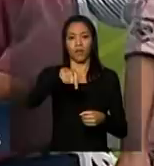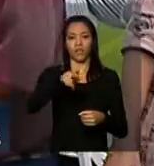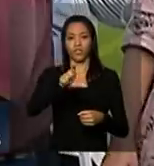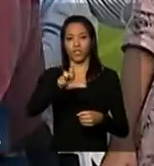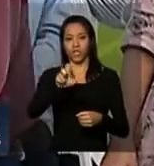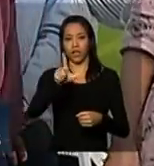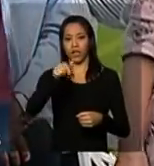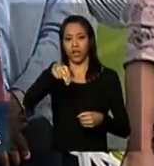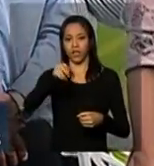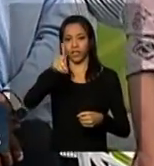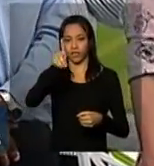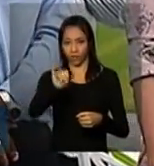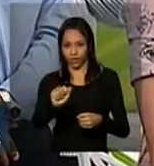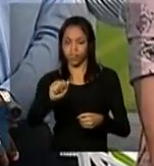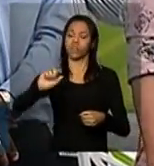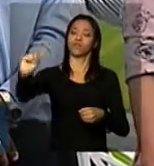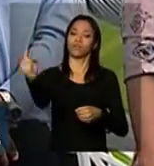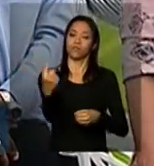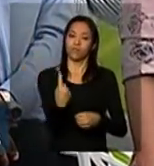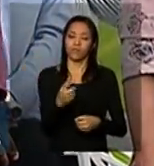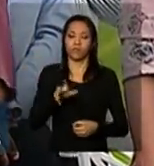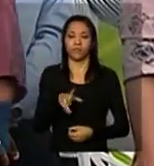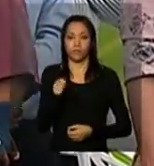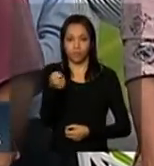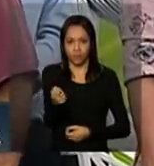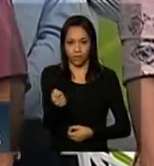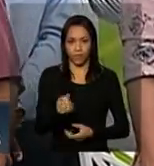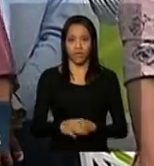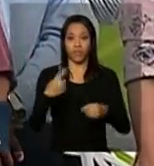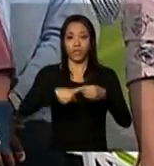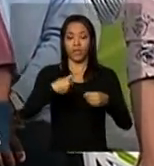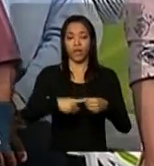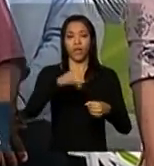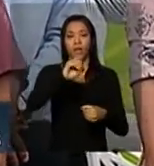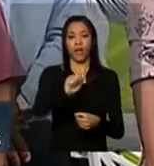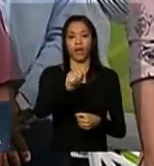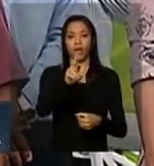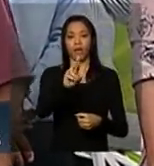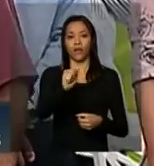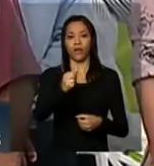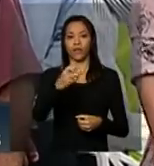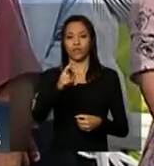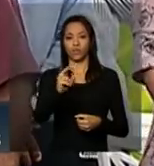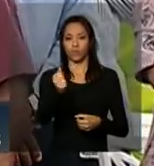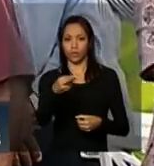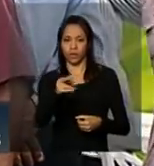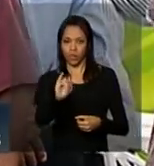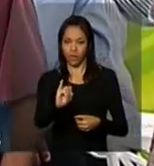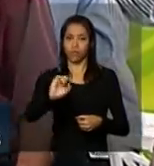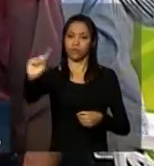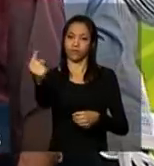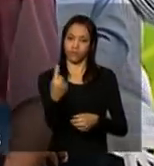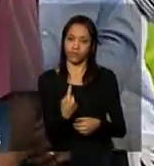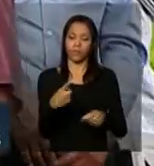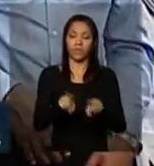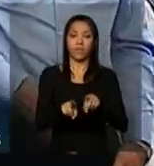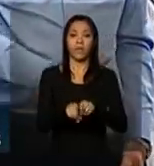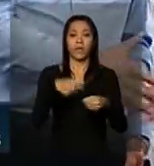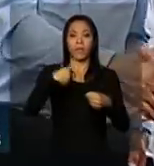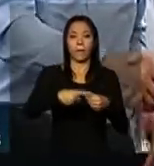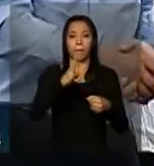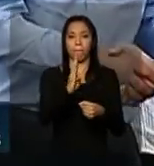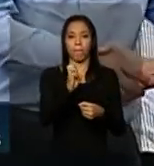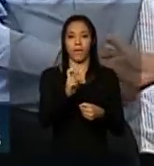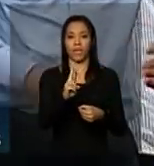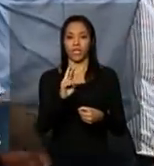o viito Jes arando Jardim paixão Berilo o